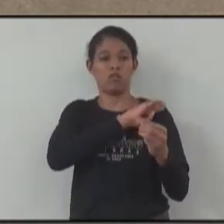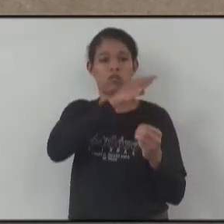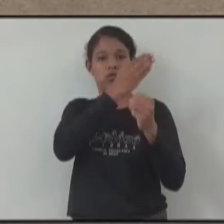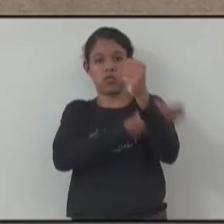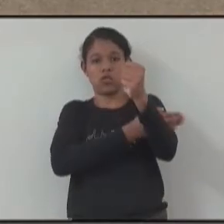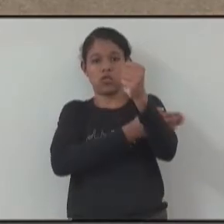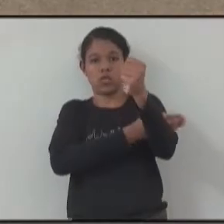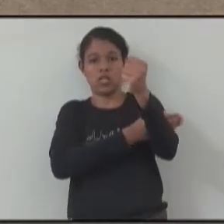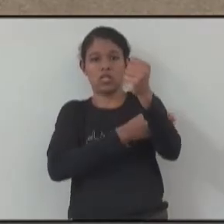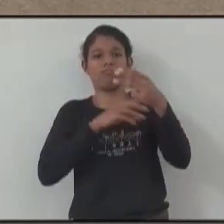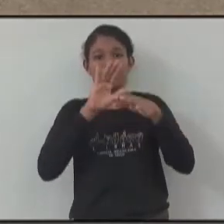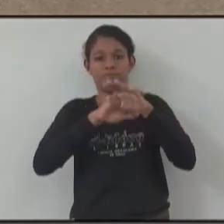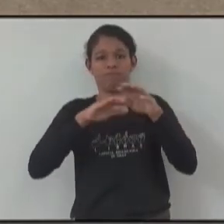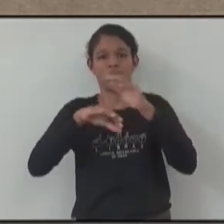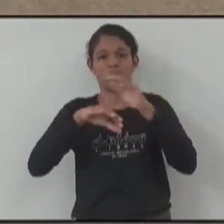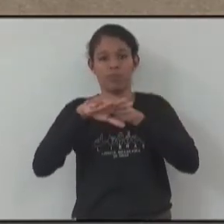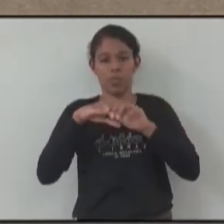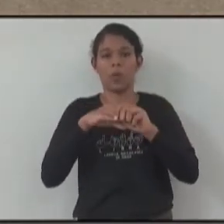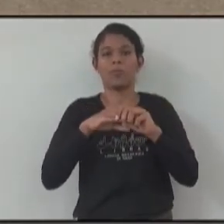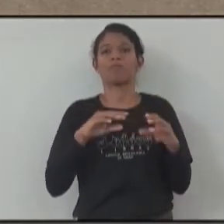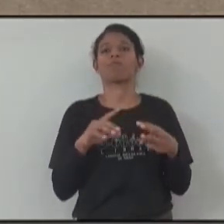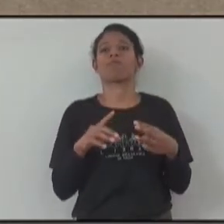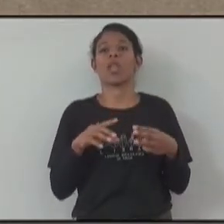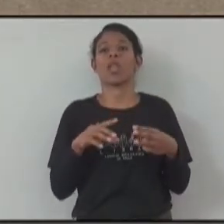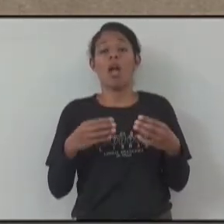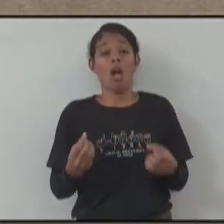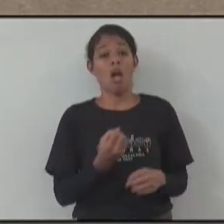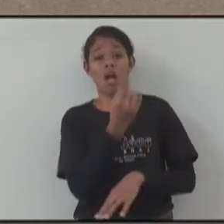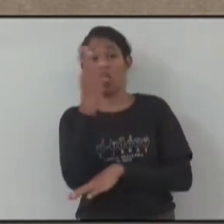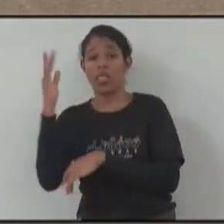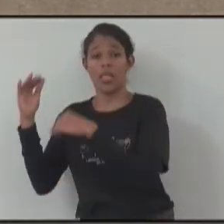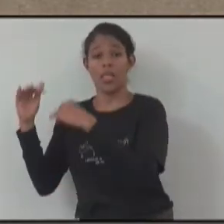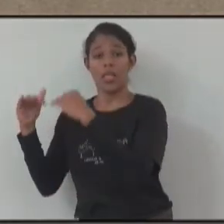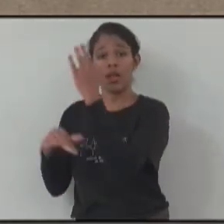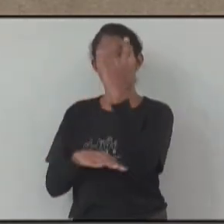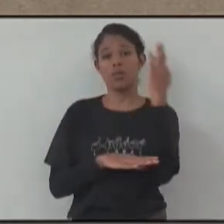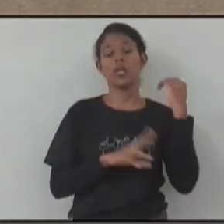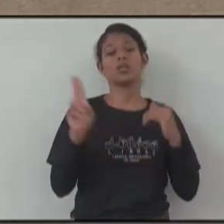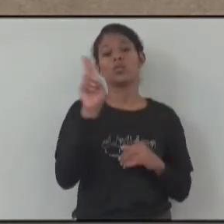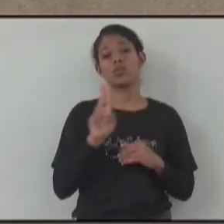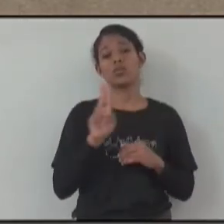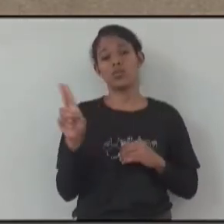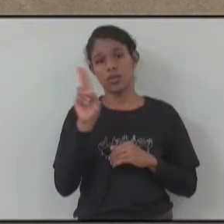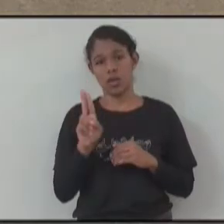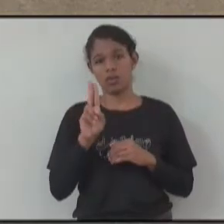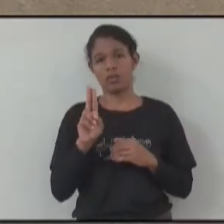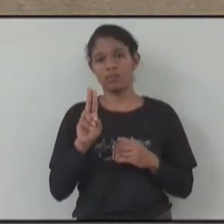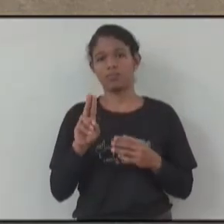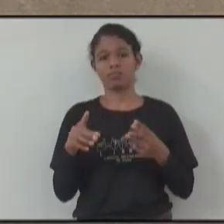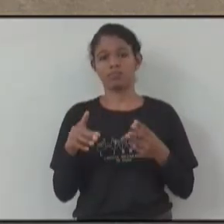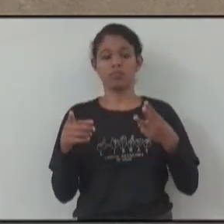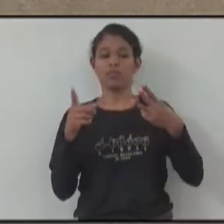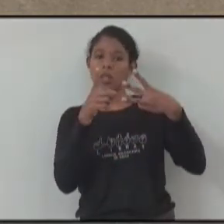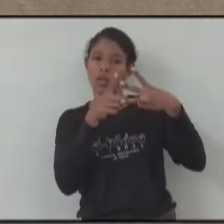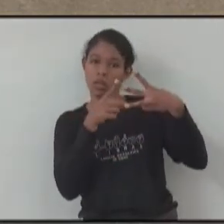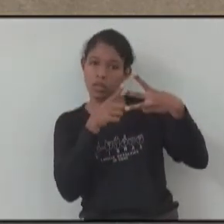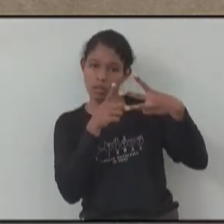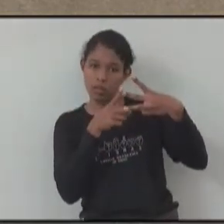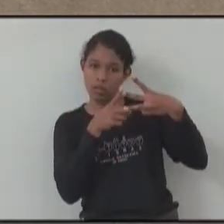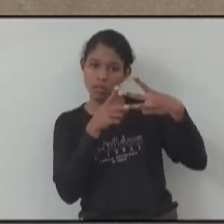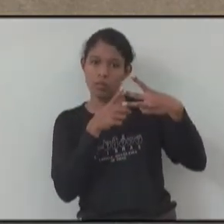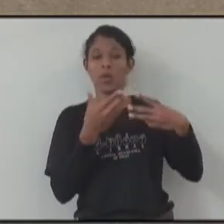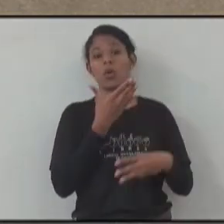eram naturalistas porque sobreviviam daquilo que a natureza os proporcionava. No